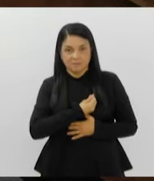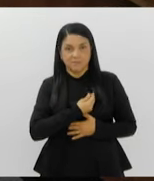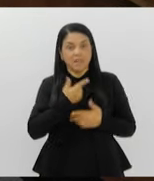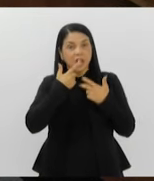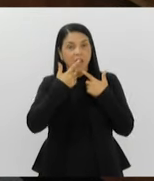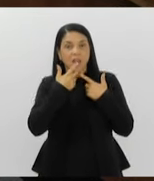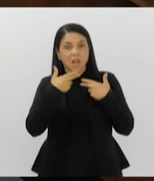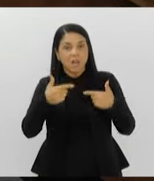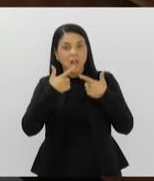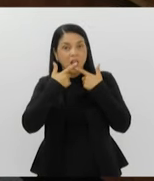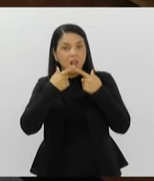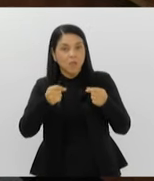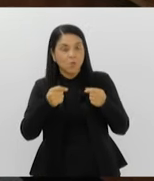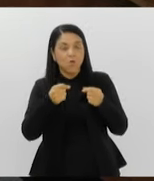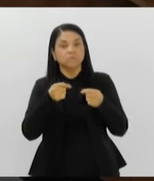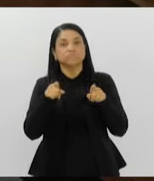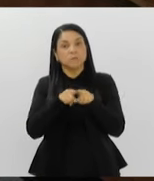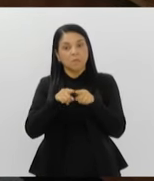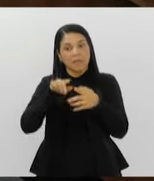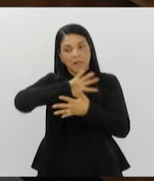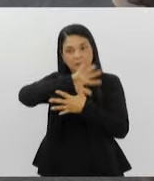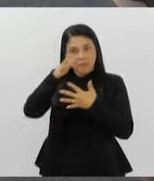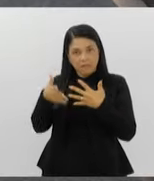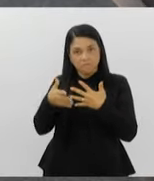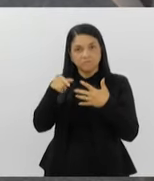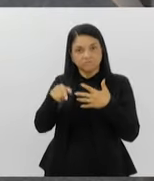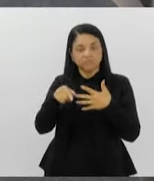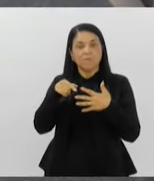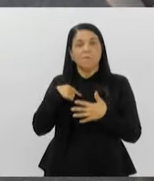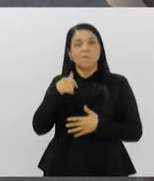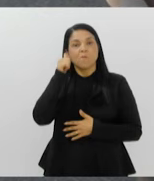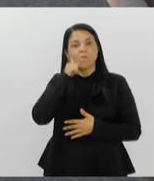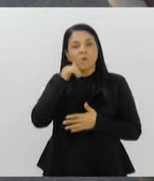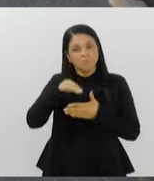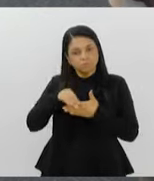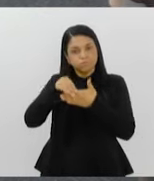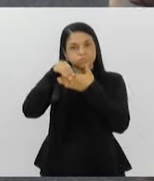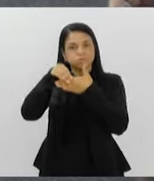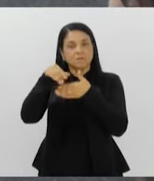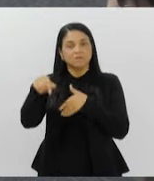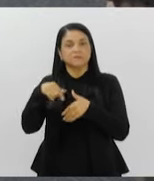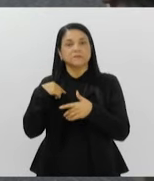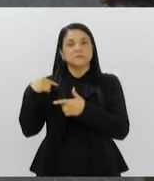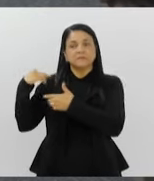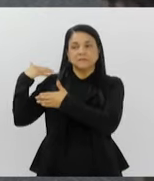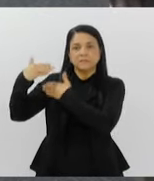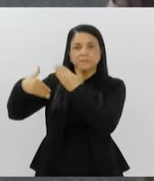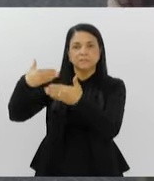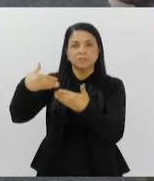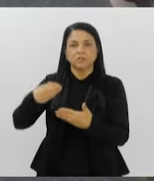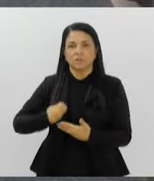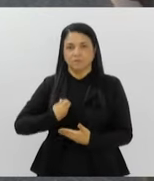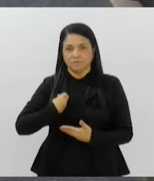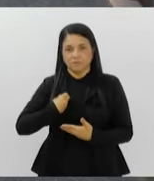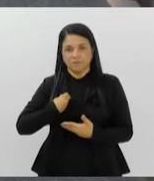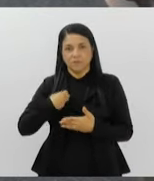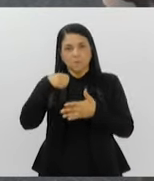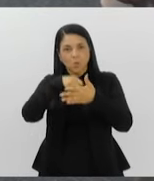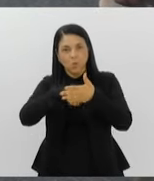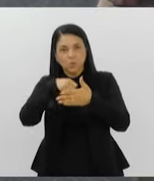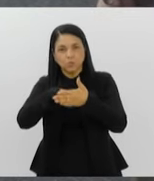línguas, inclusive a linguagem de Libras, uma mulher militante que usou, né, toda a sua trajetória para lutar pelas